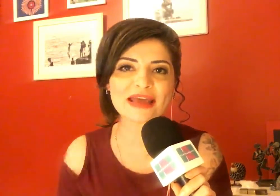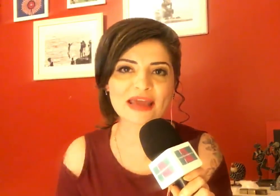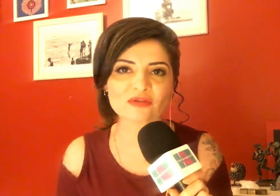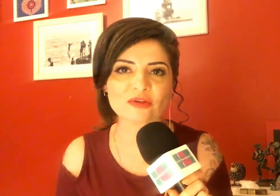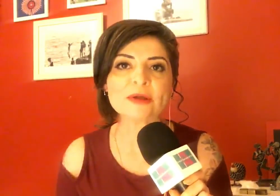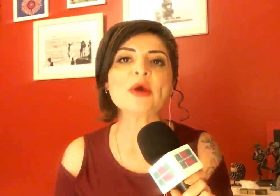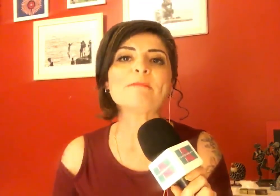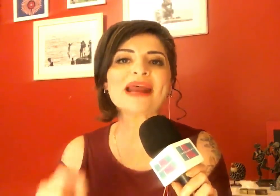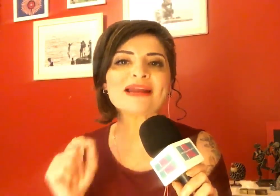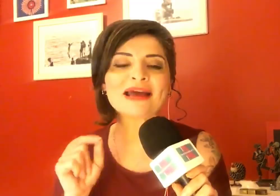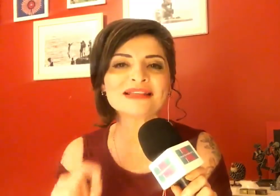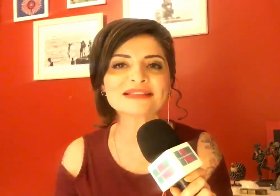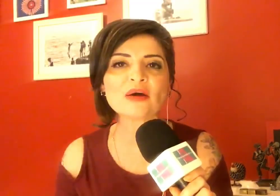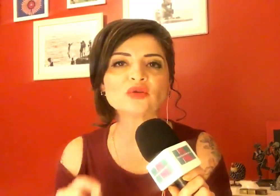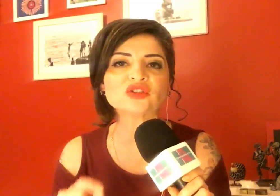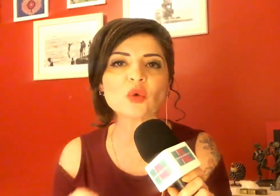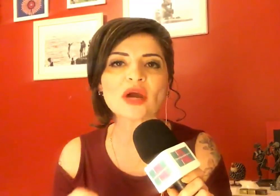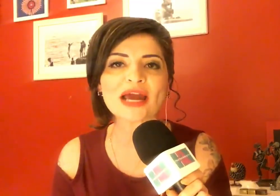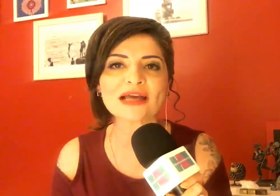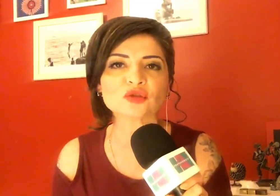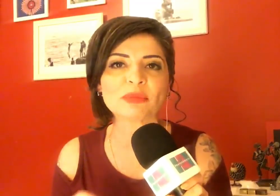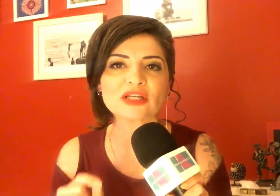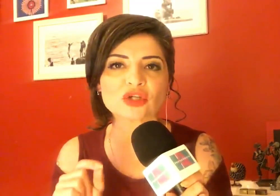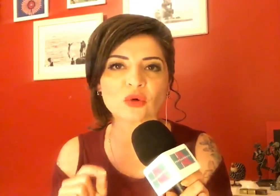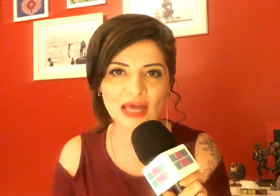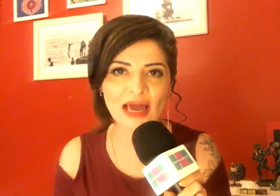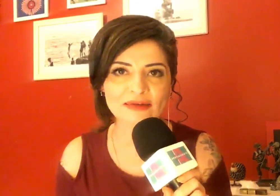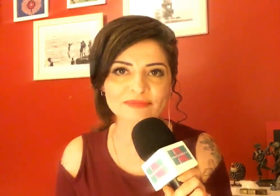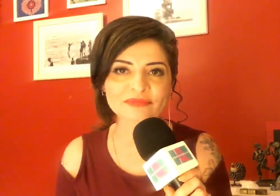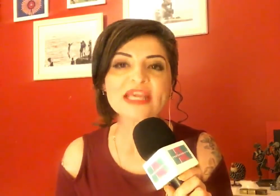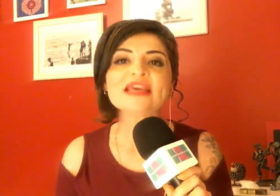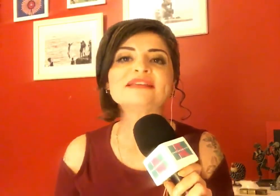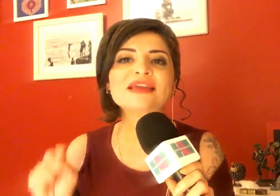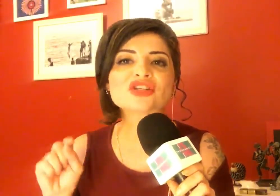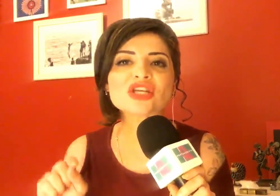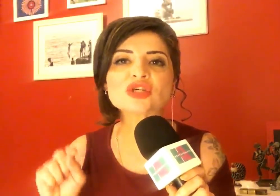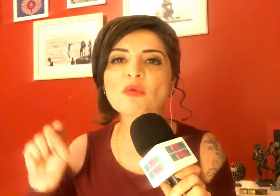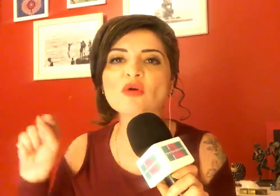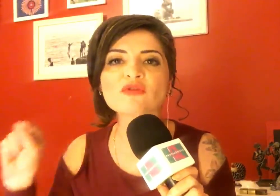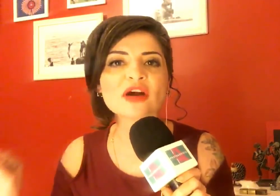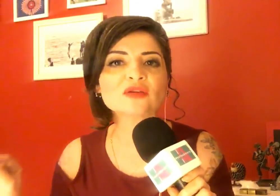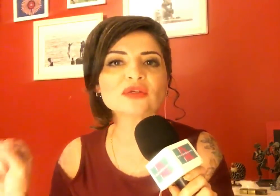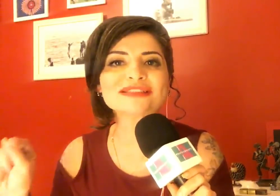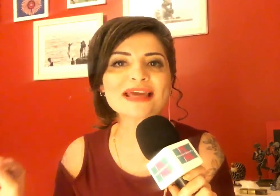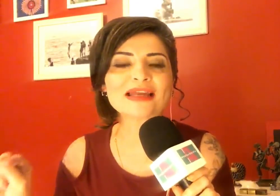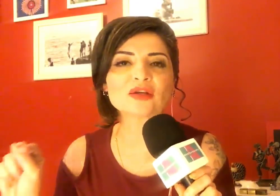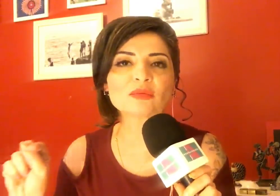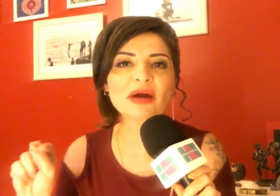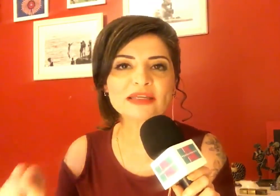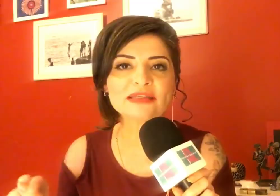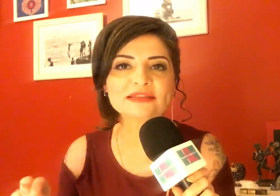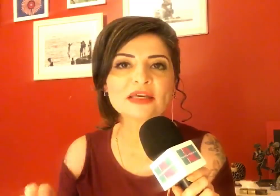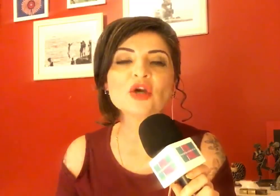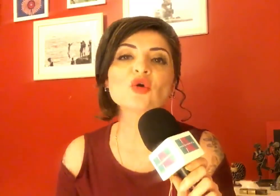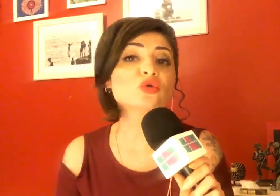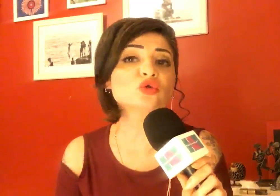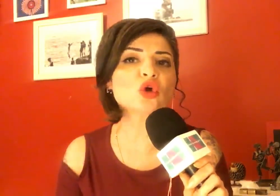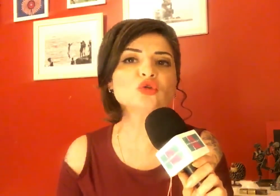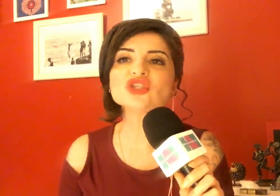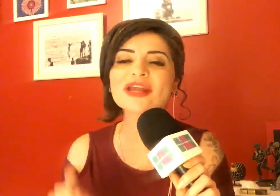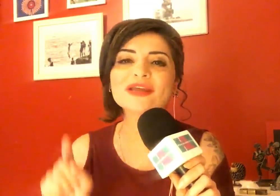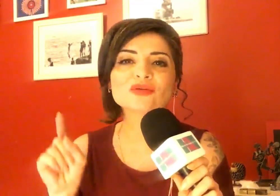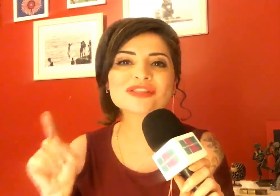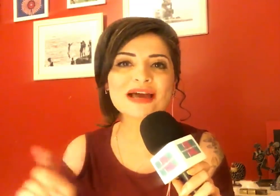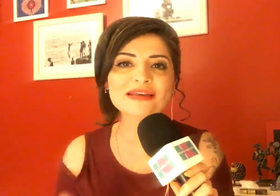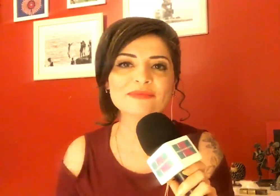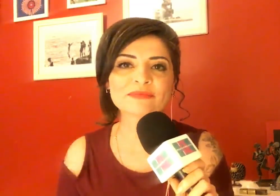do STF para analisar o seu caso particular, tem gente mofando em cela no país com